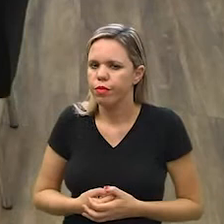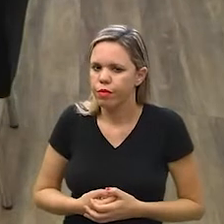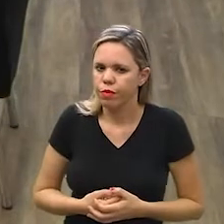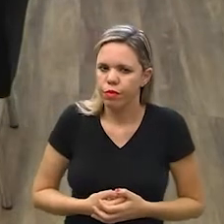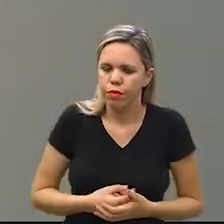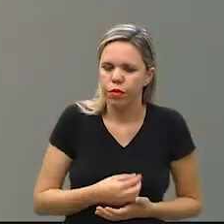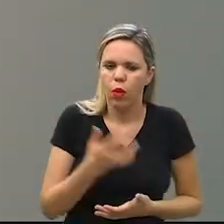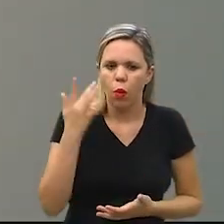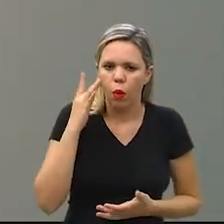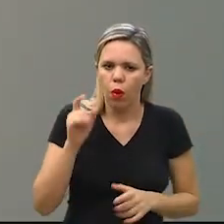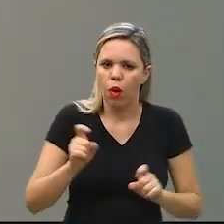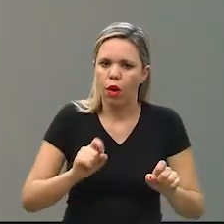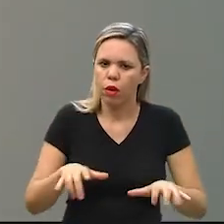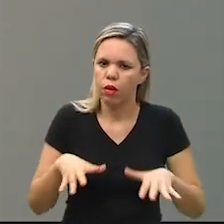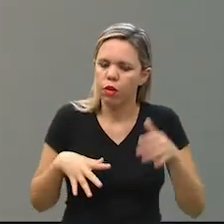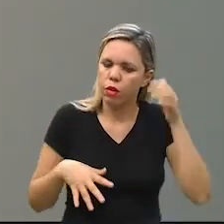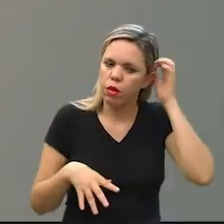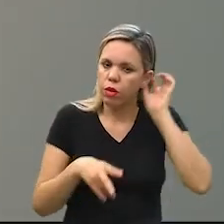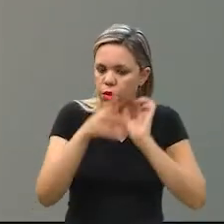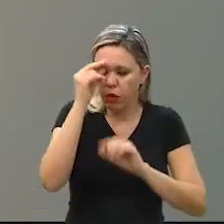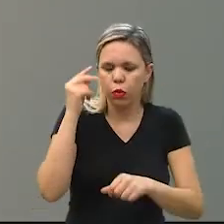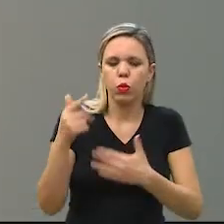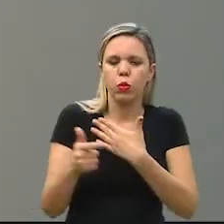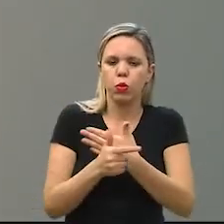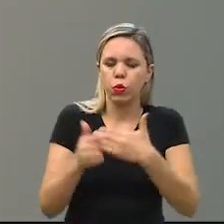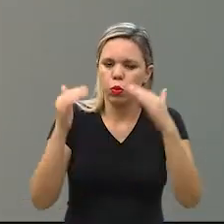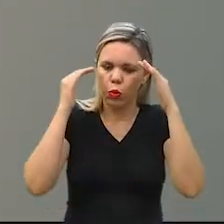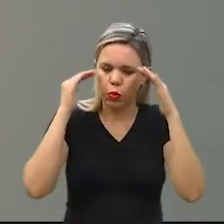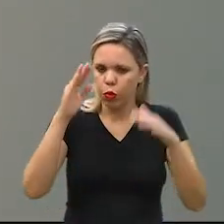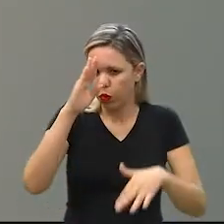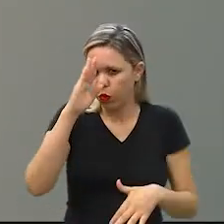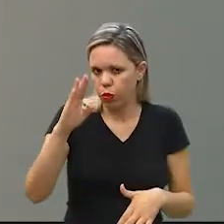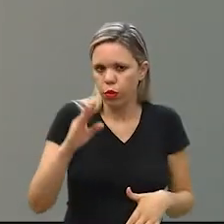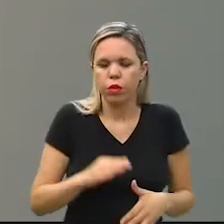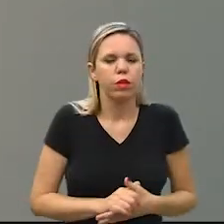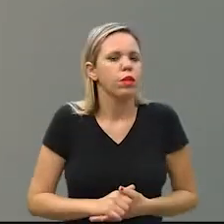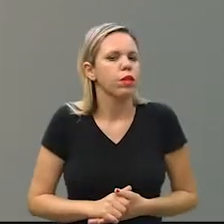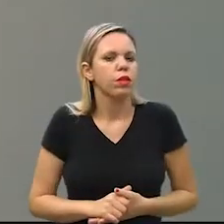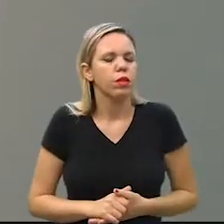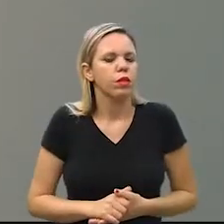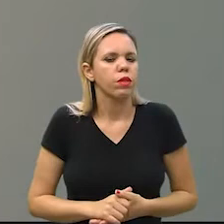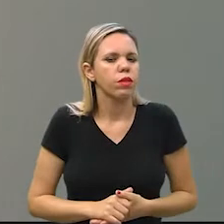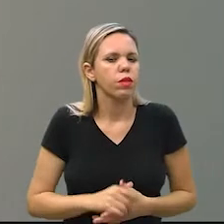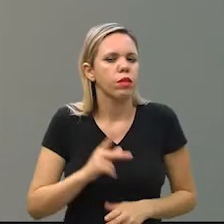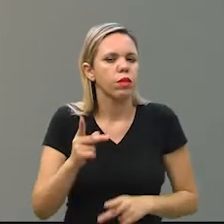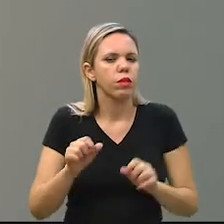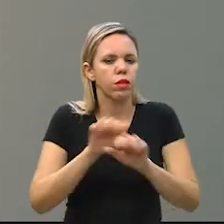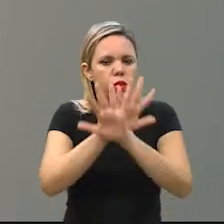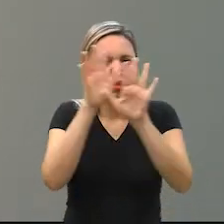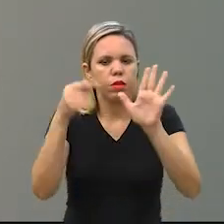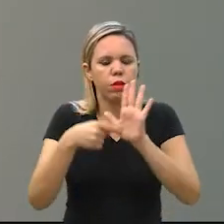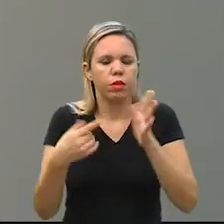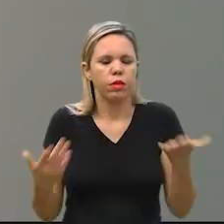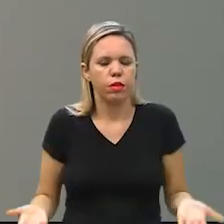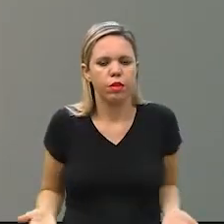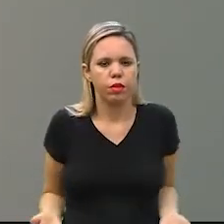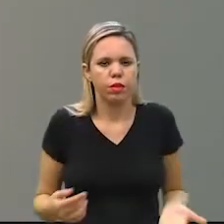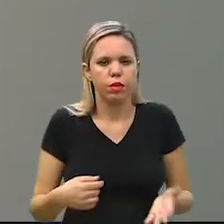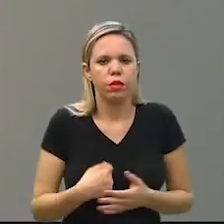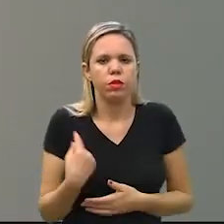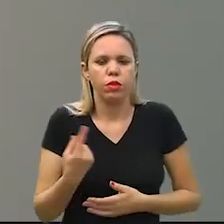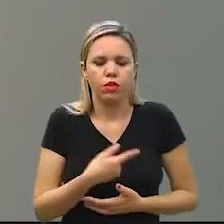Eu acho que a audiência pública ela cumpre o papel principal, que é o princípio da transparência. Nós,